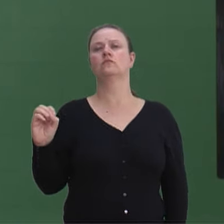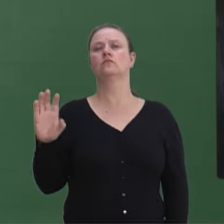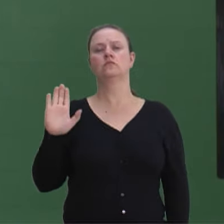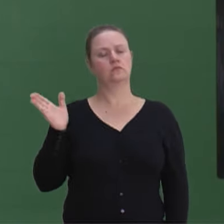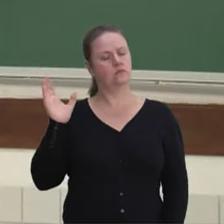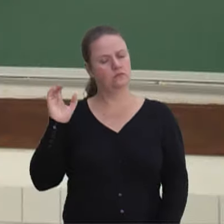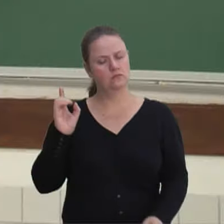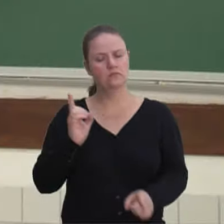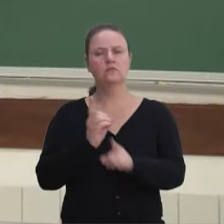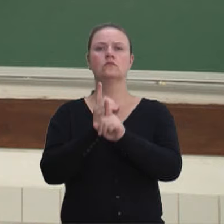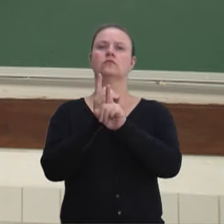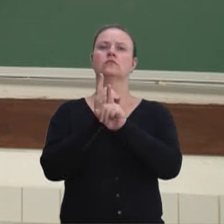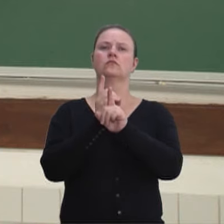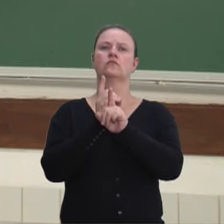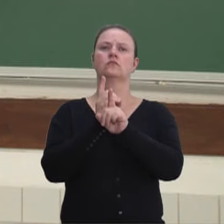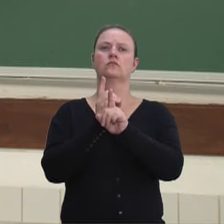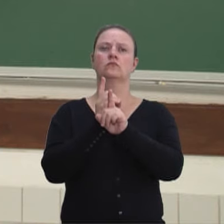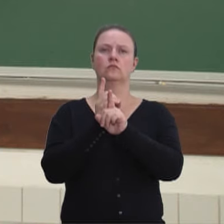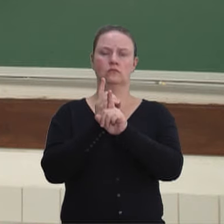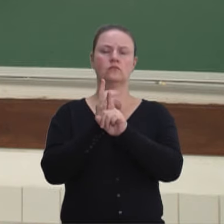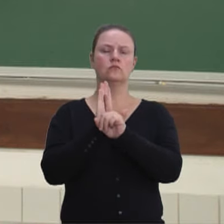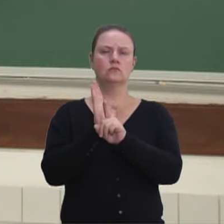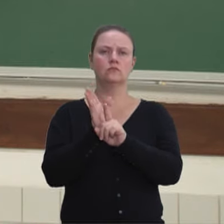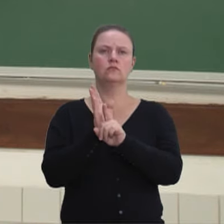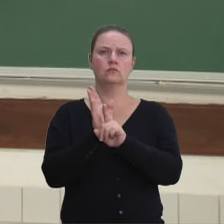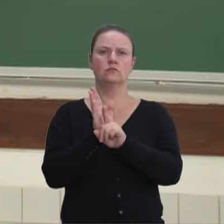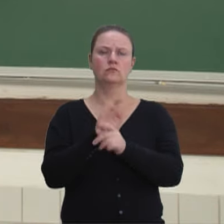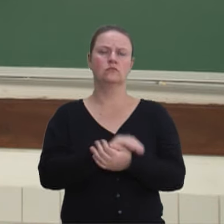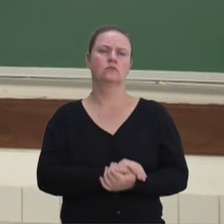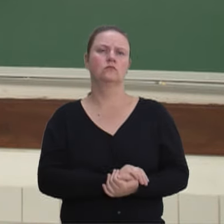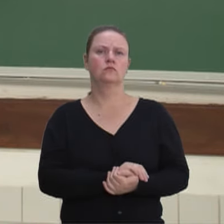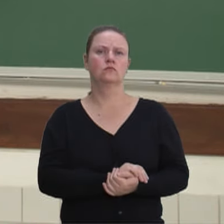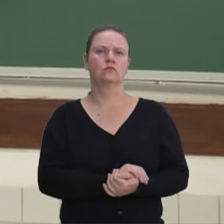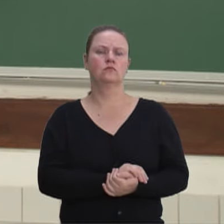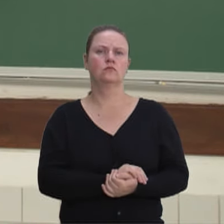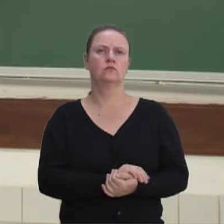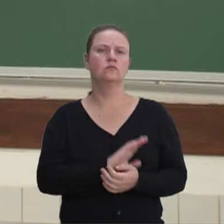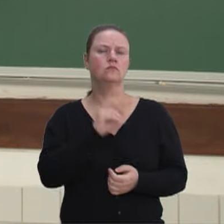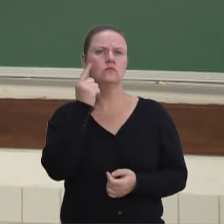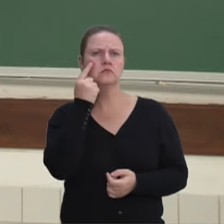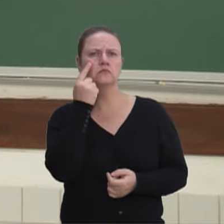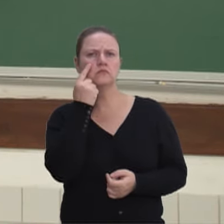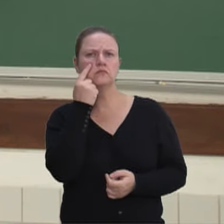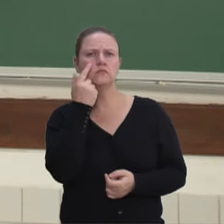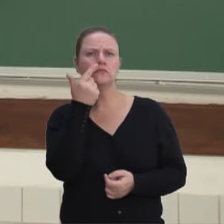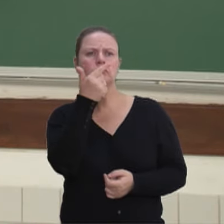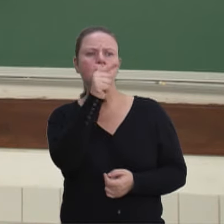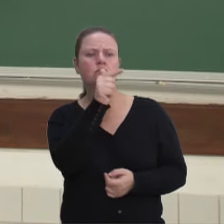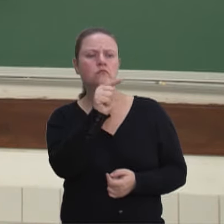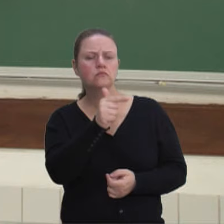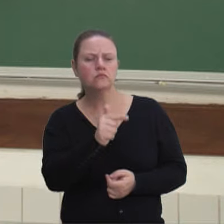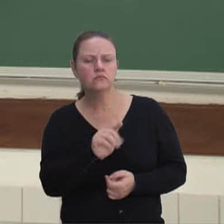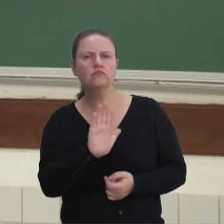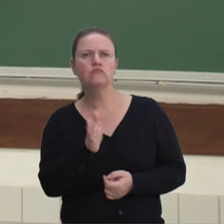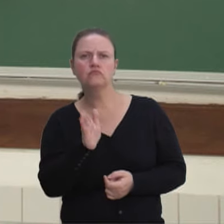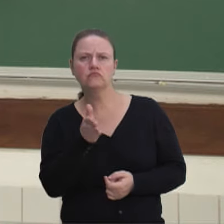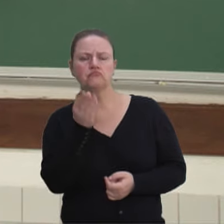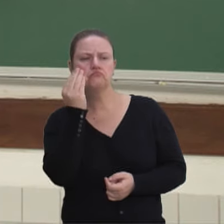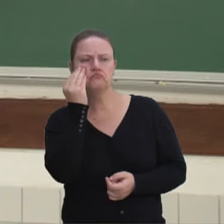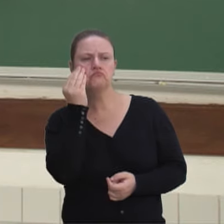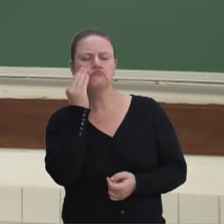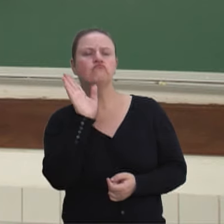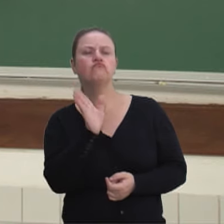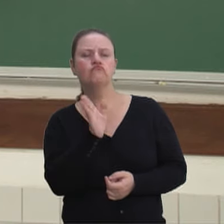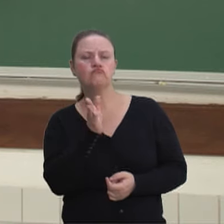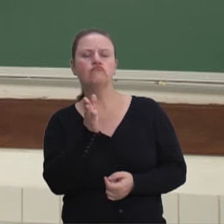na minha equação geral da reta. A gente viu lá como fazer as demais equações, mas aqui eu utilizei